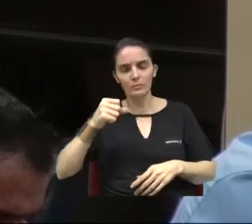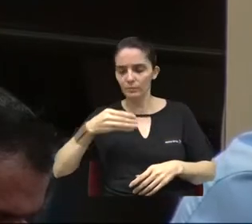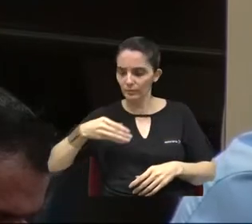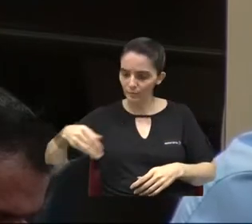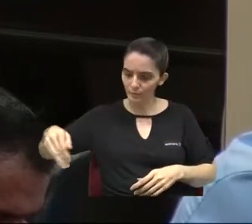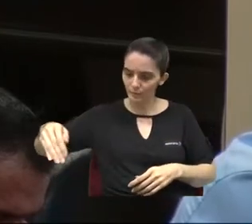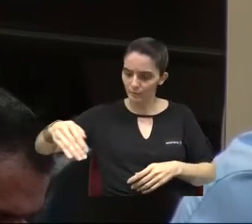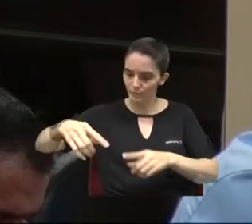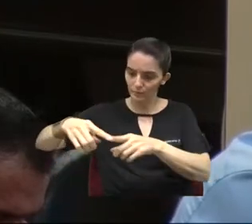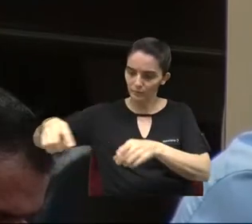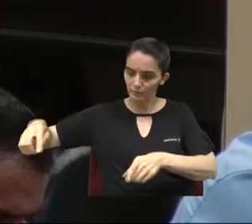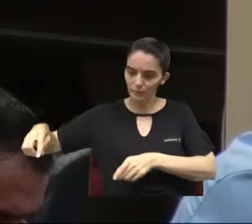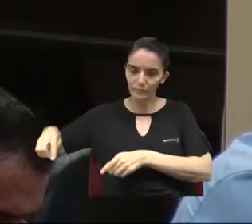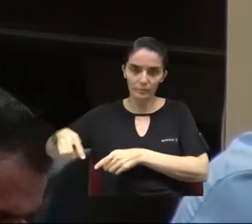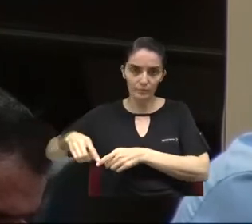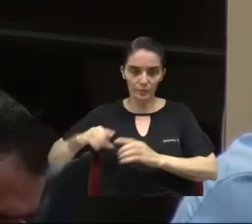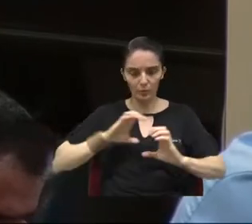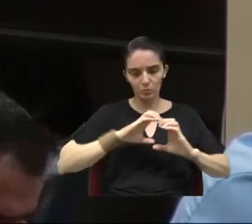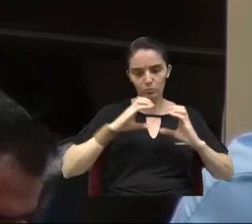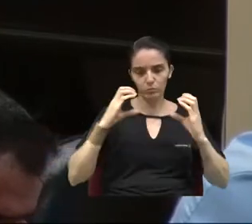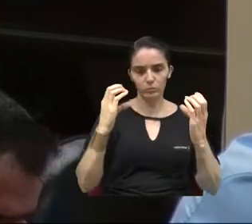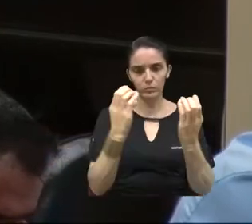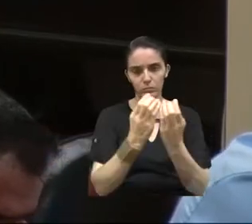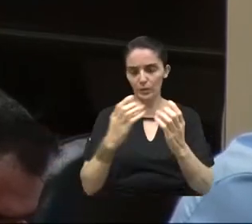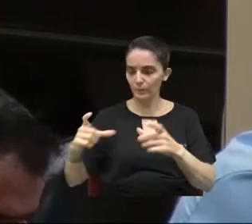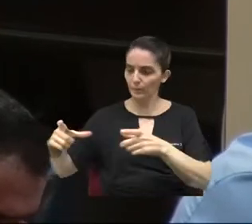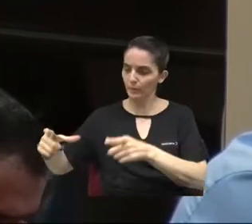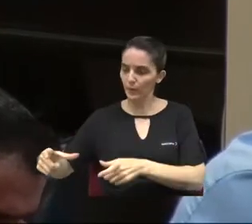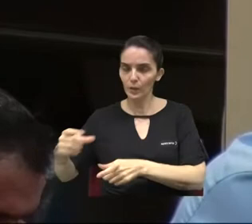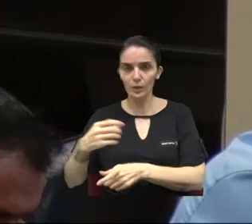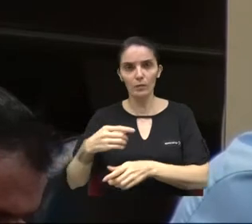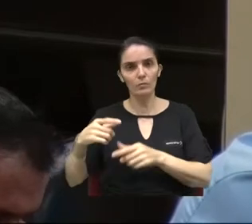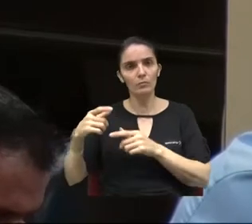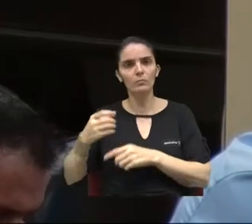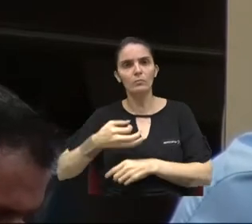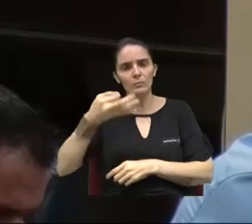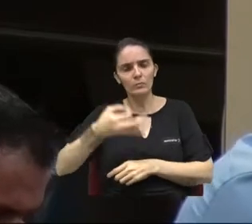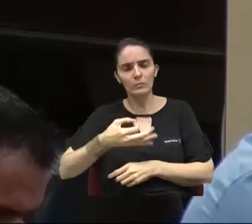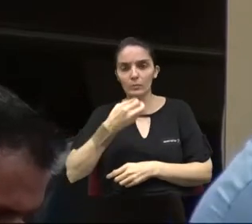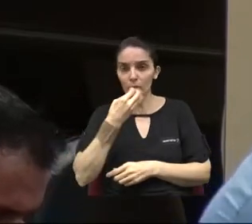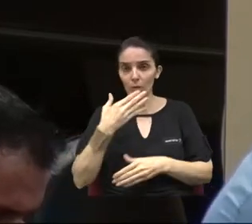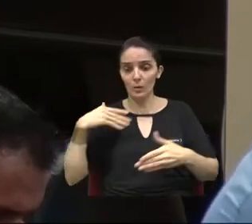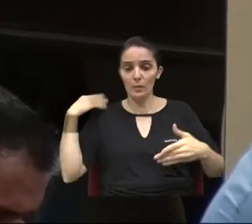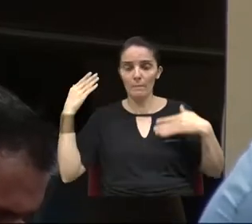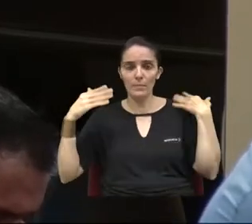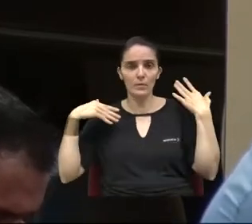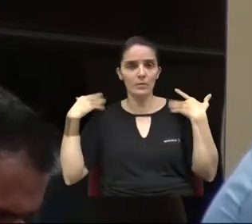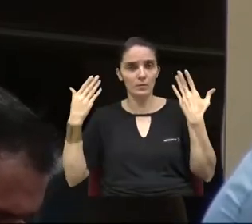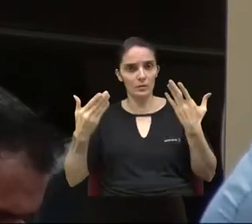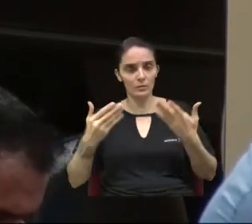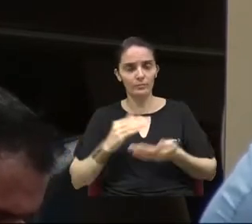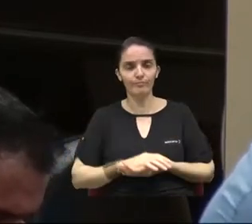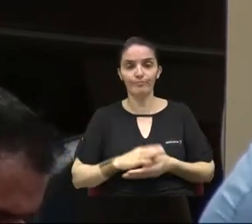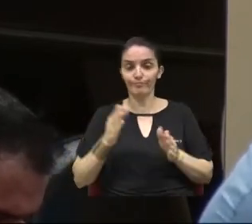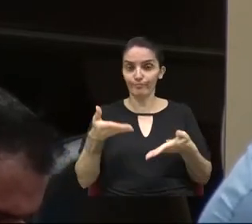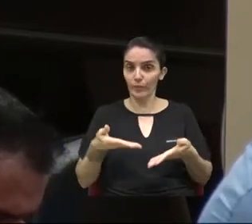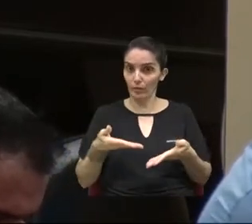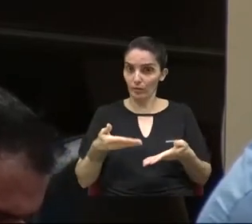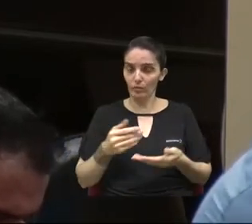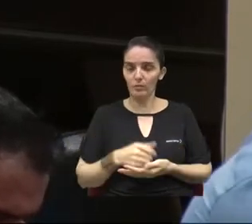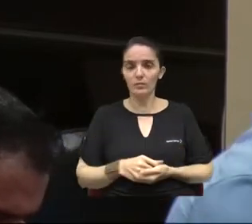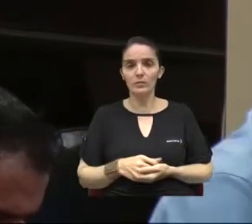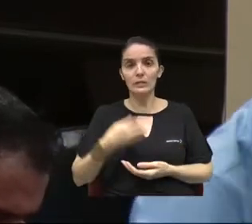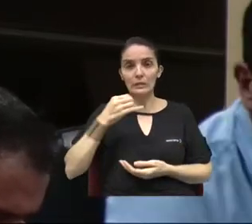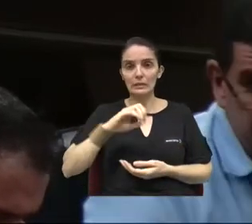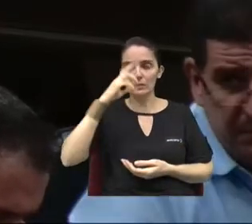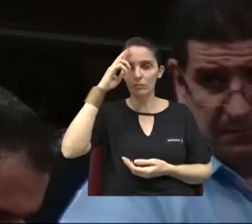e utilizar como uma área de lazer muito importante do município. E realmente nós temos uma dificuldade se o proprietário